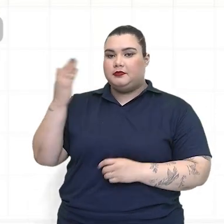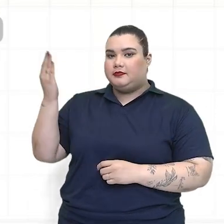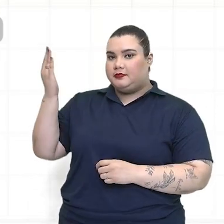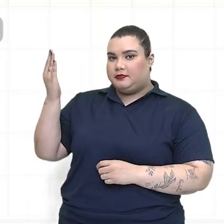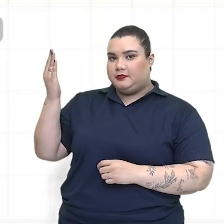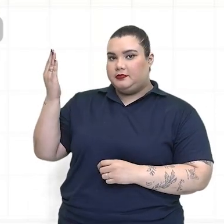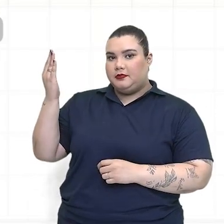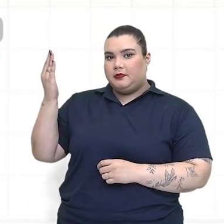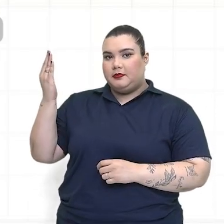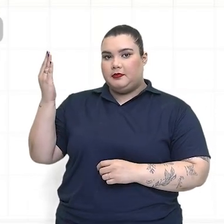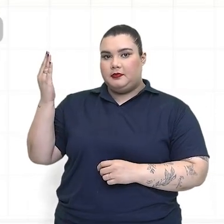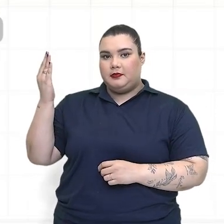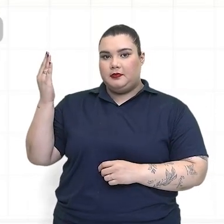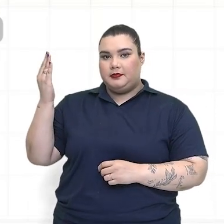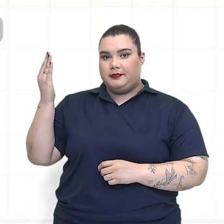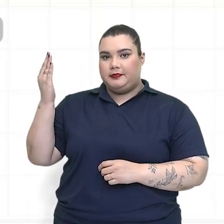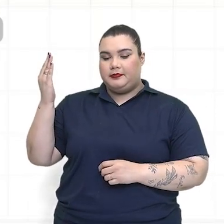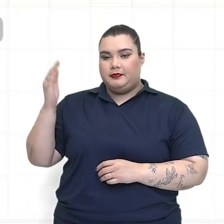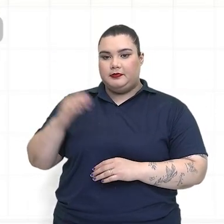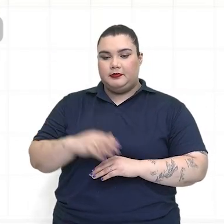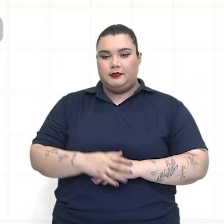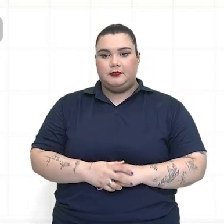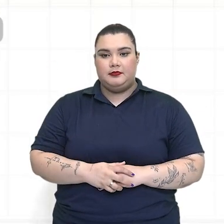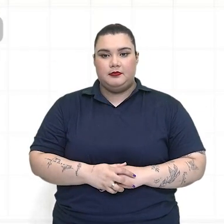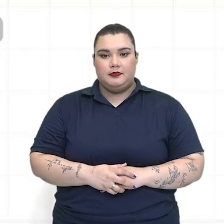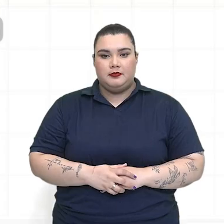ter 2, que multiplica aqui, né?